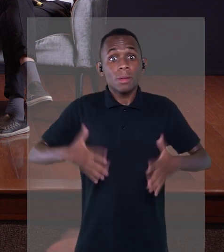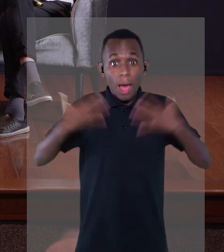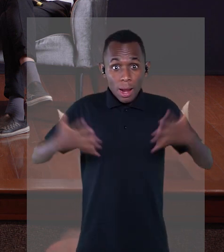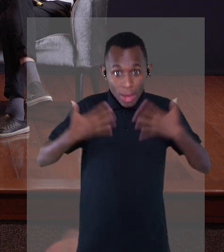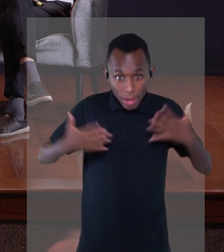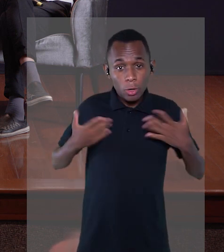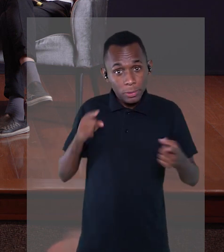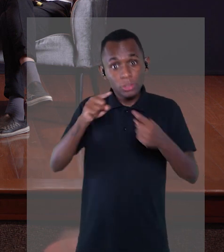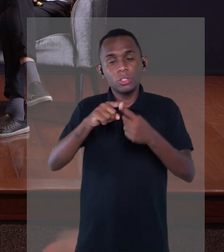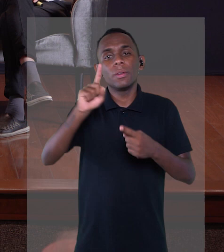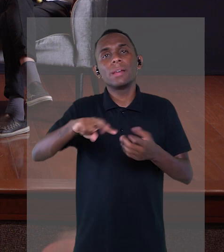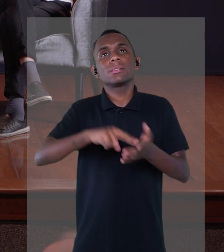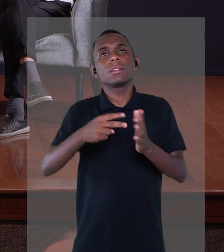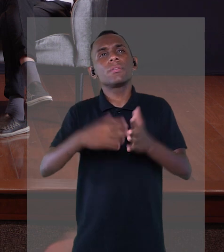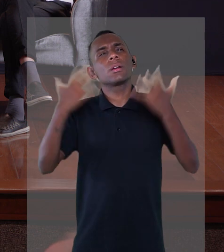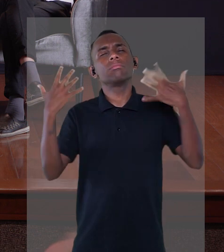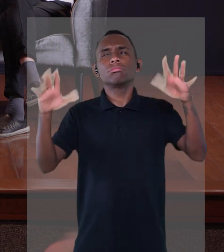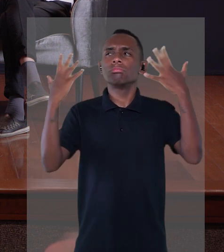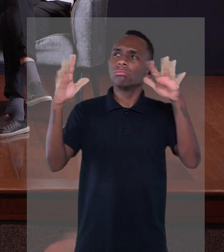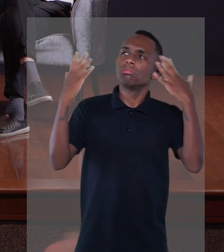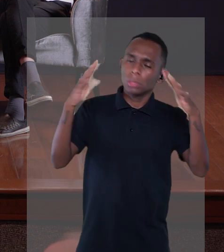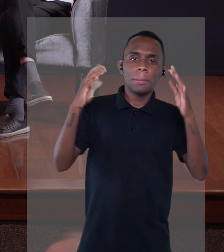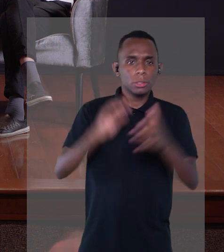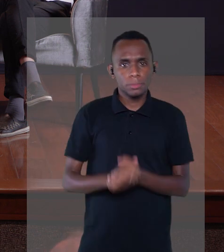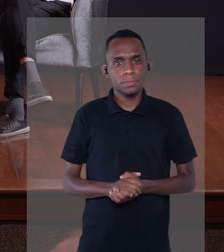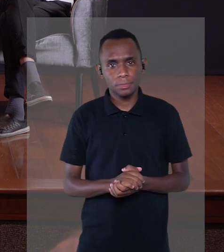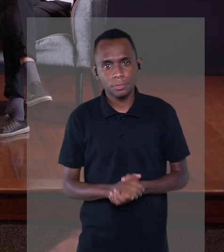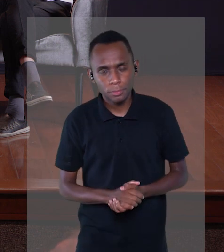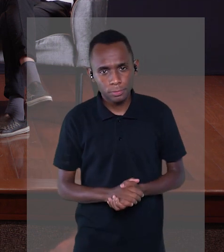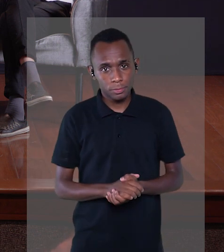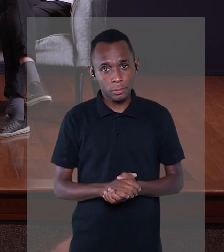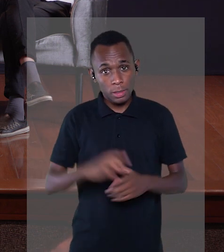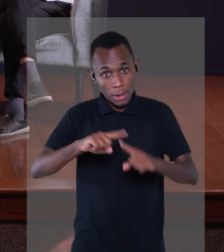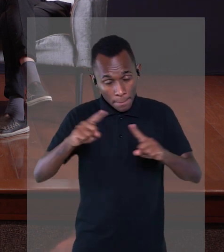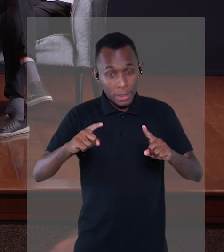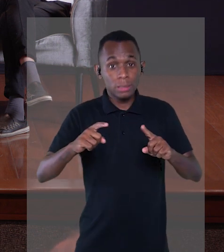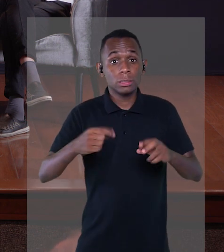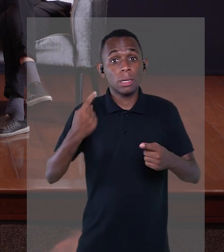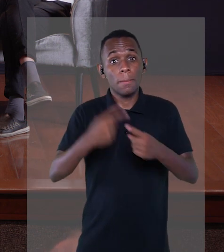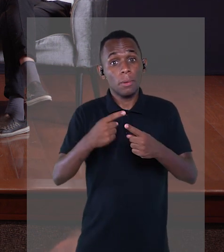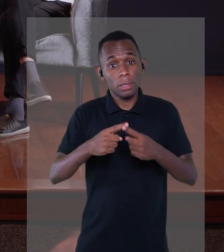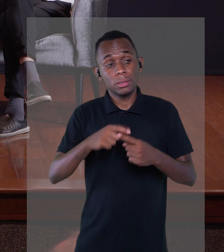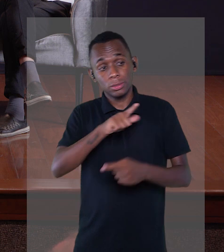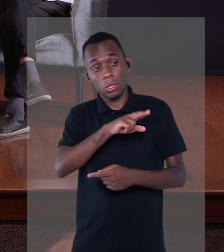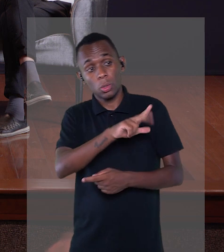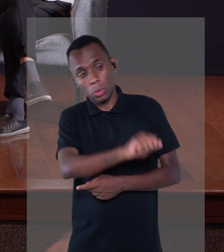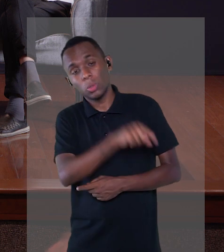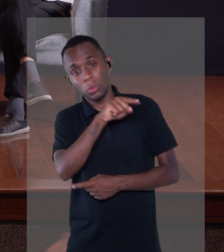né? Uma celebração. Com otimismo. Uma celebração. Mas isso a gente deve mais ao Lula do que a